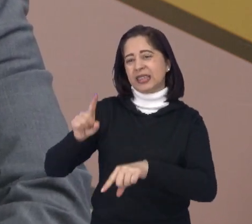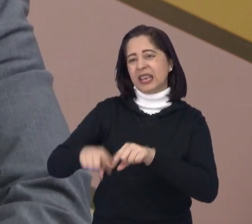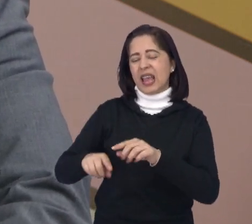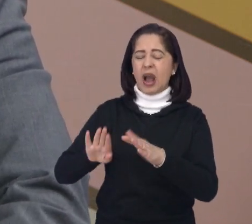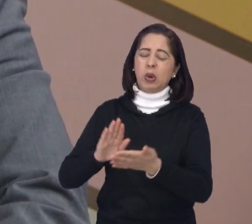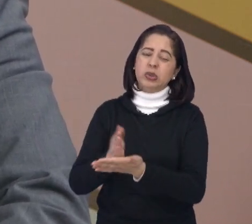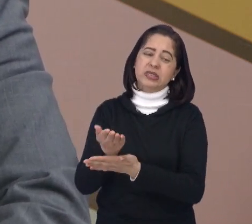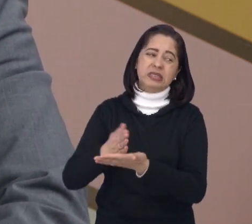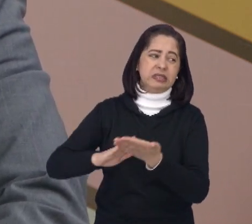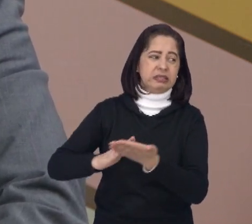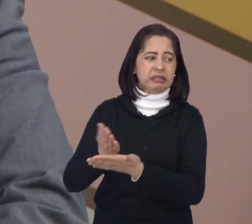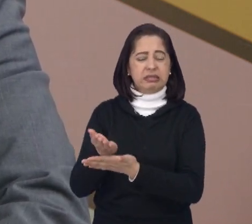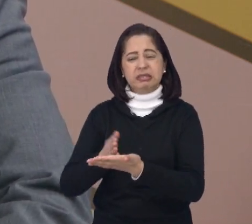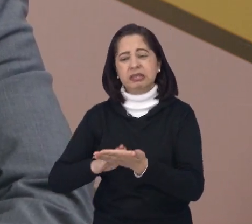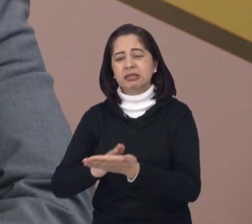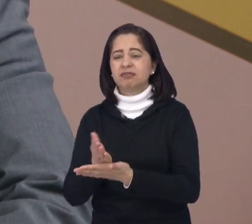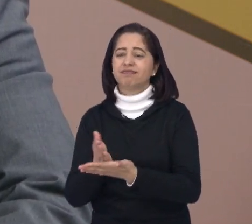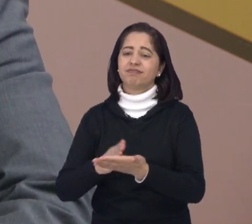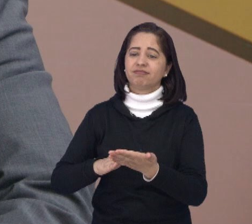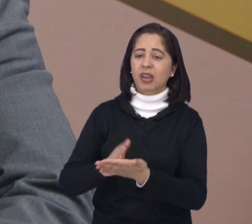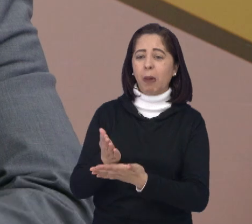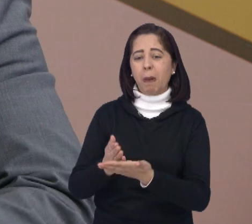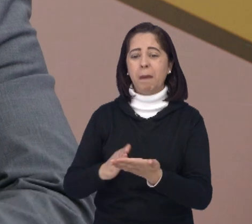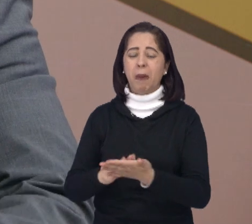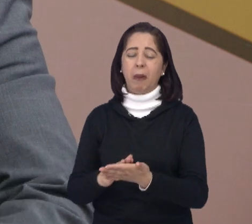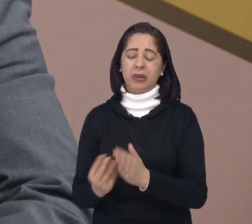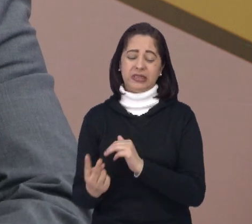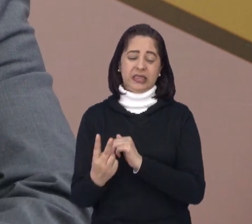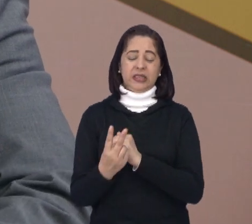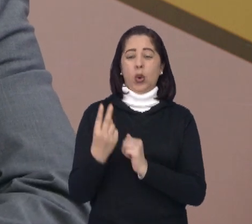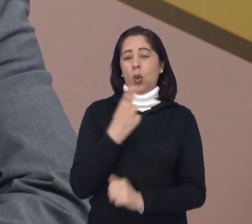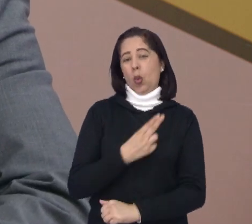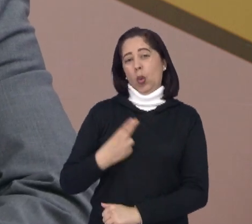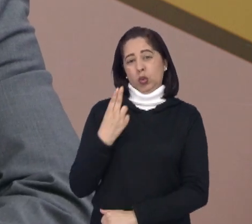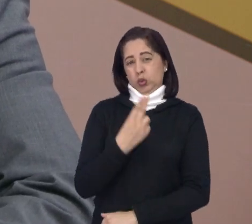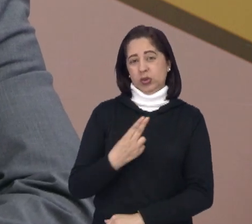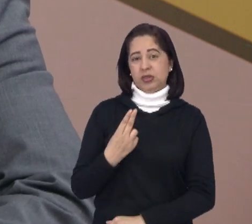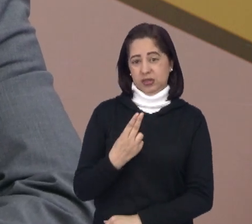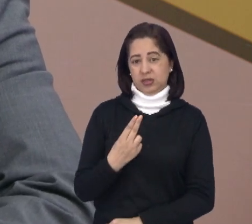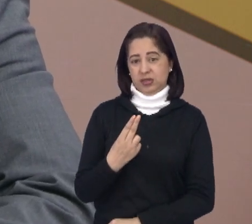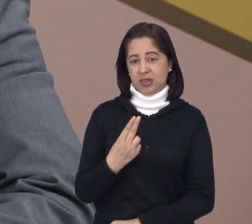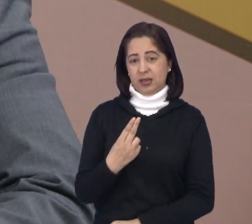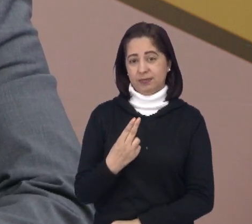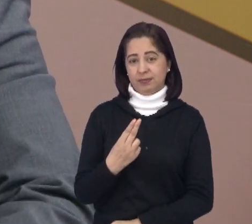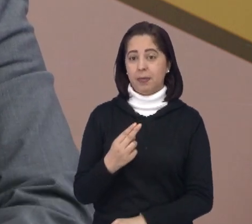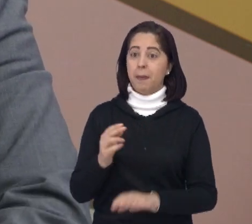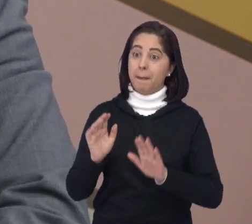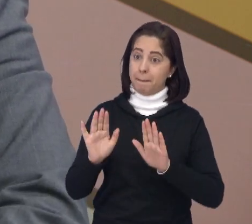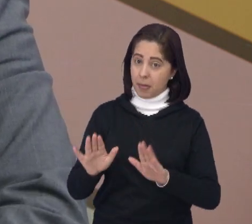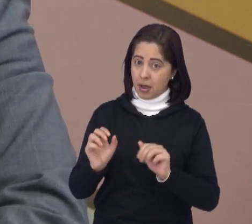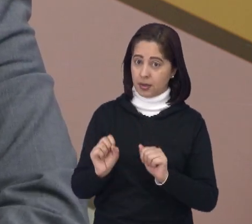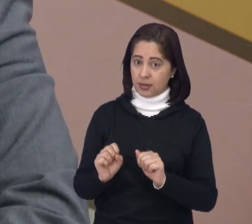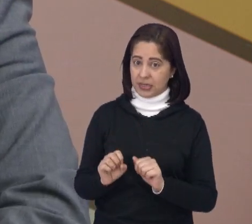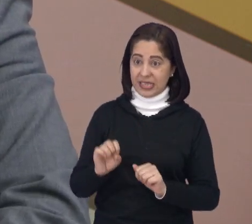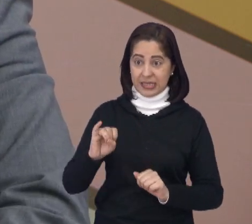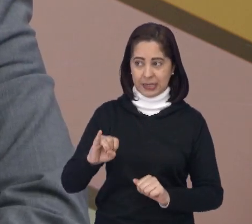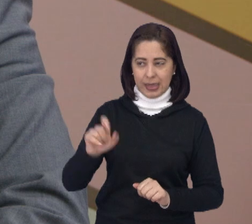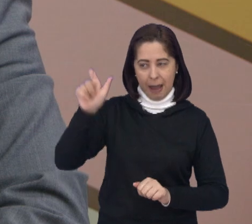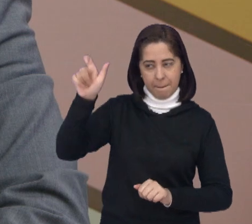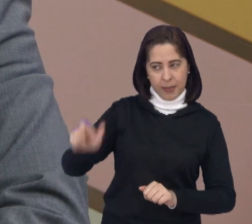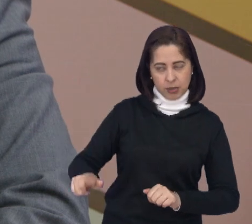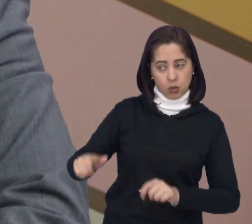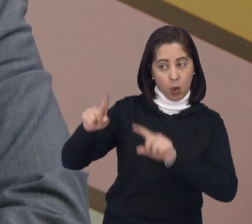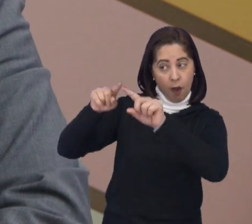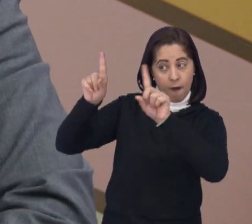incômodo. E essa é a maior motivação do pessoal acabar não utilizando de forma correta, contínua. Porém, se ele está consciente que ele está